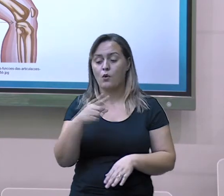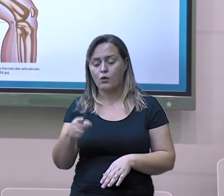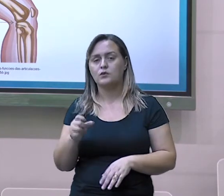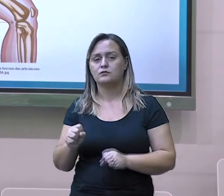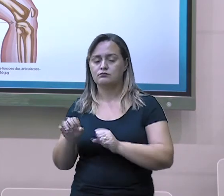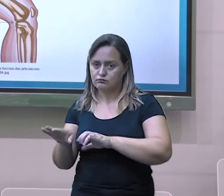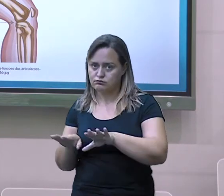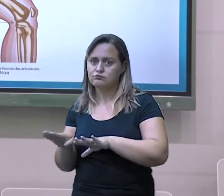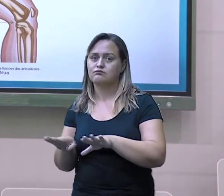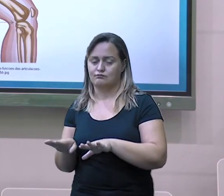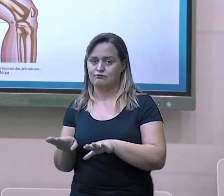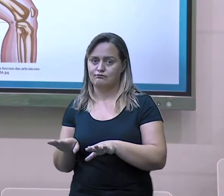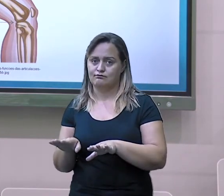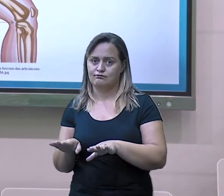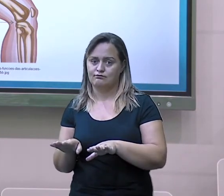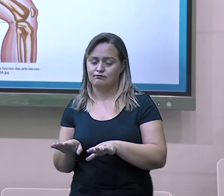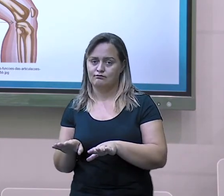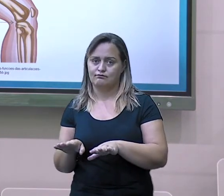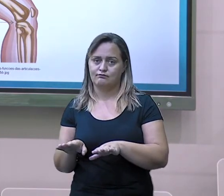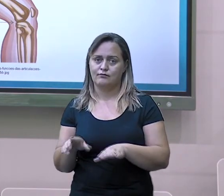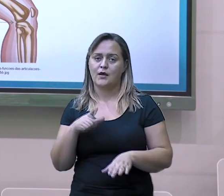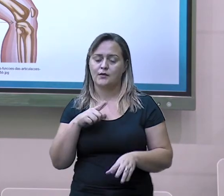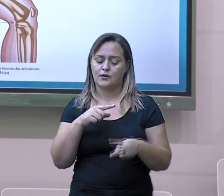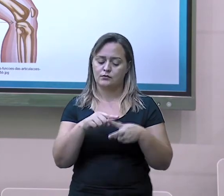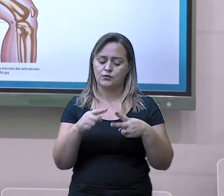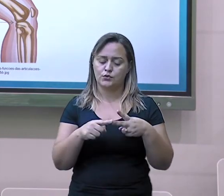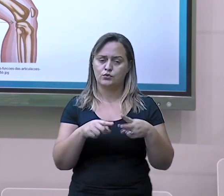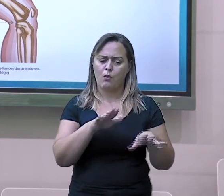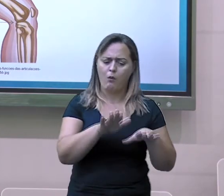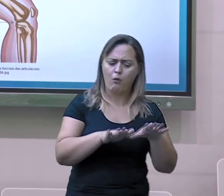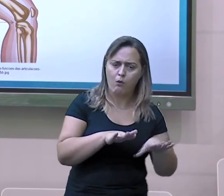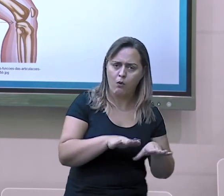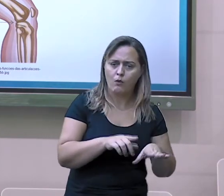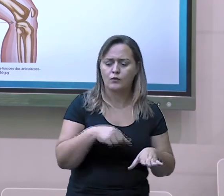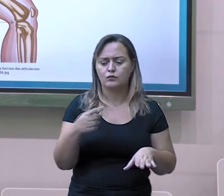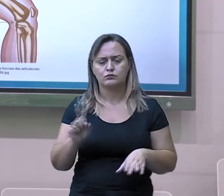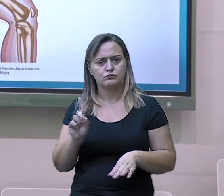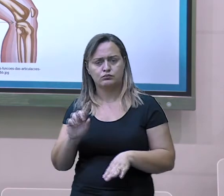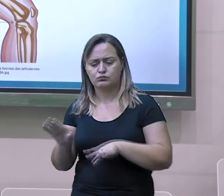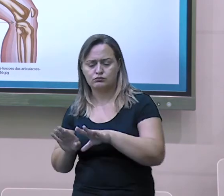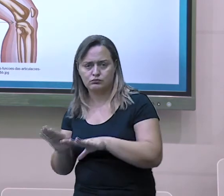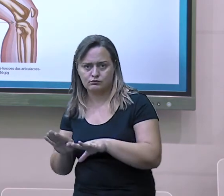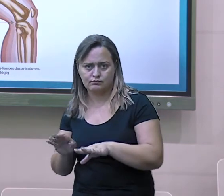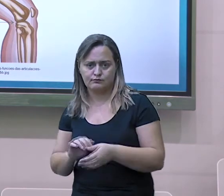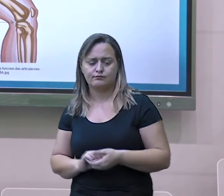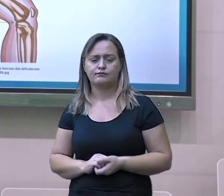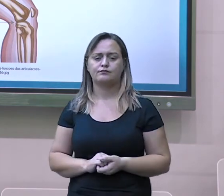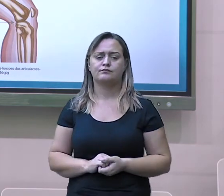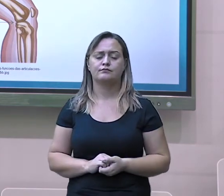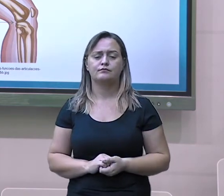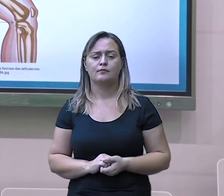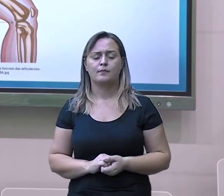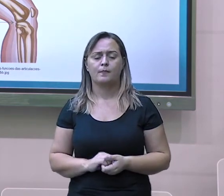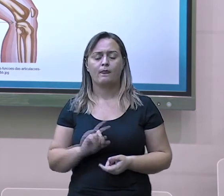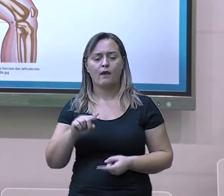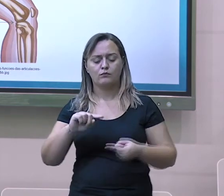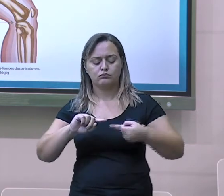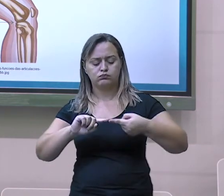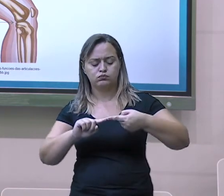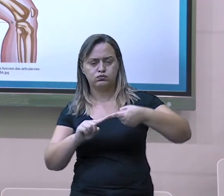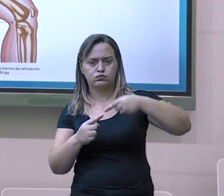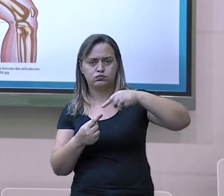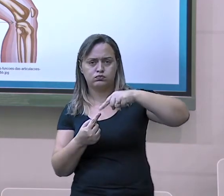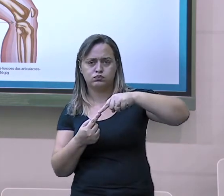certo? Então, os ossos, eles se mantêm unidos. Essas articulações, todos os demais